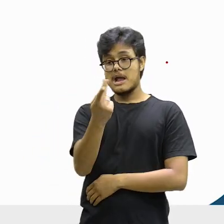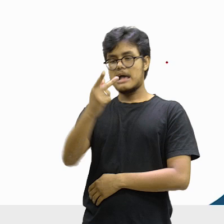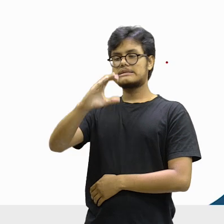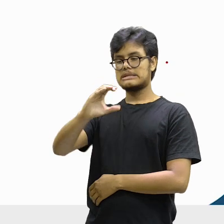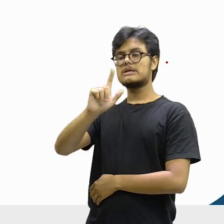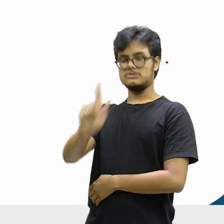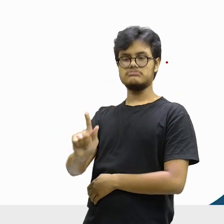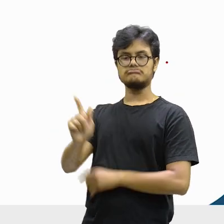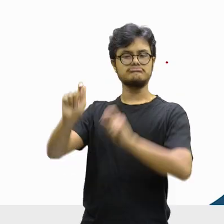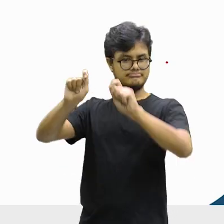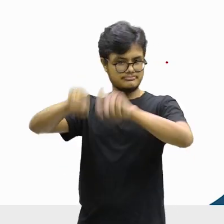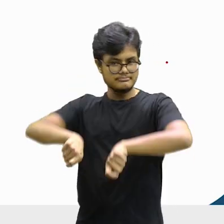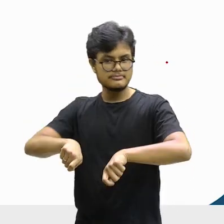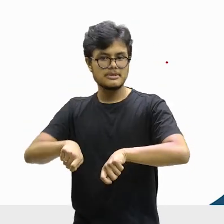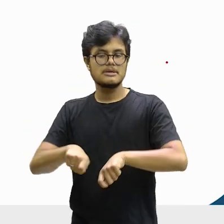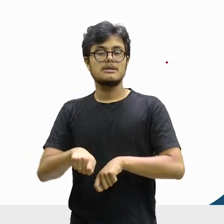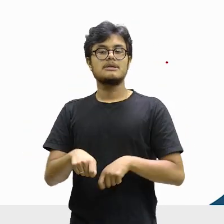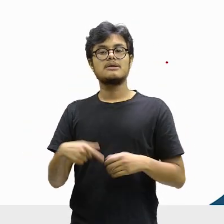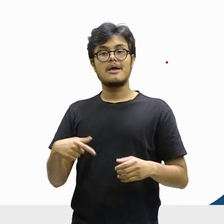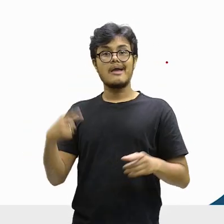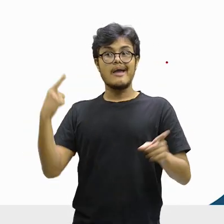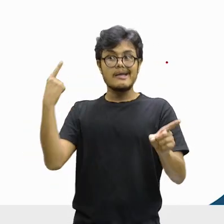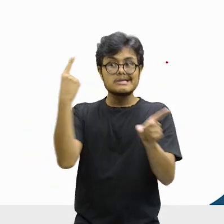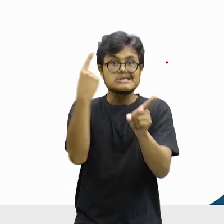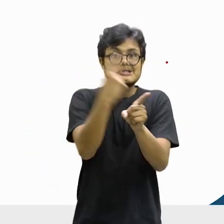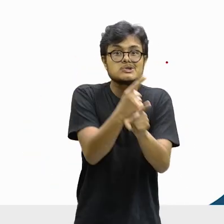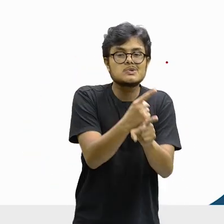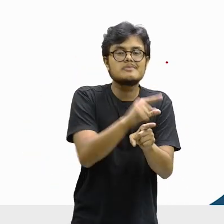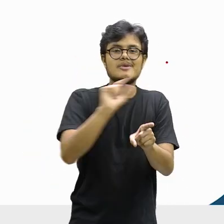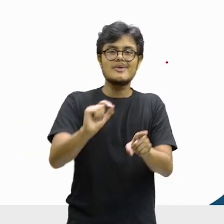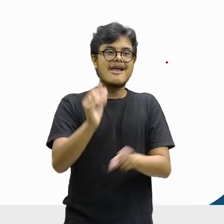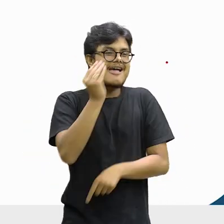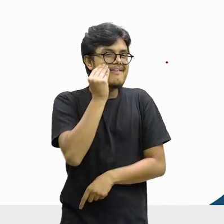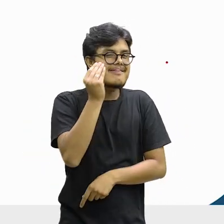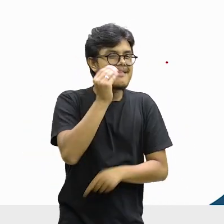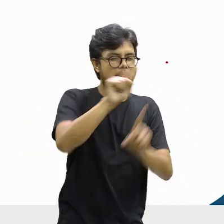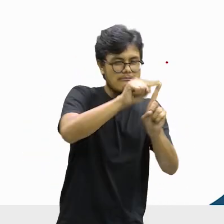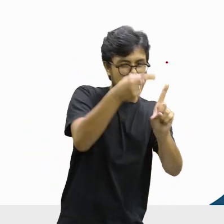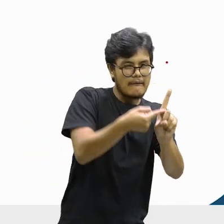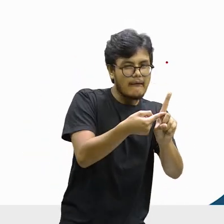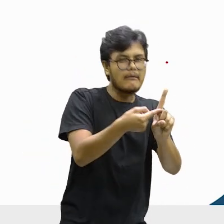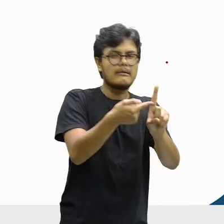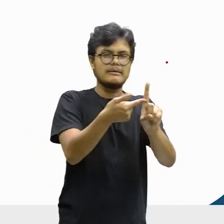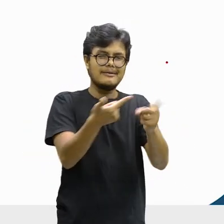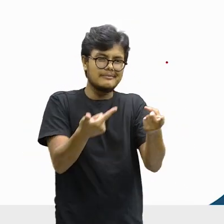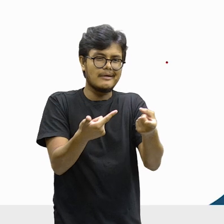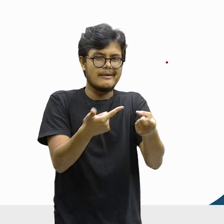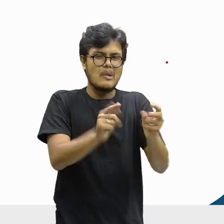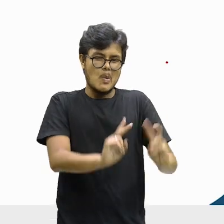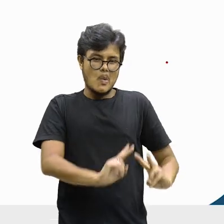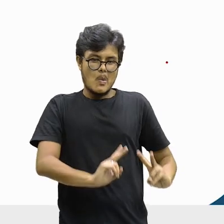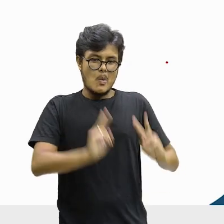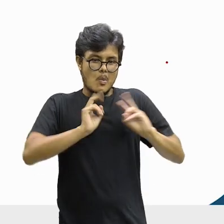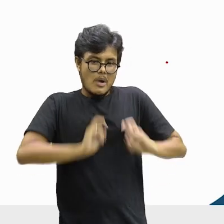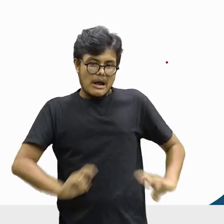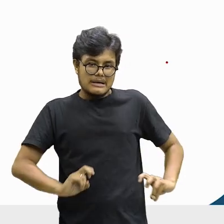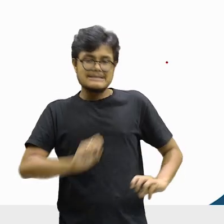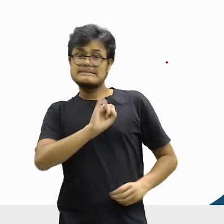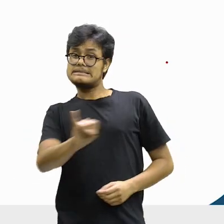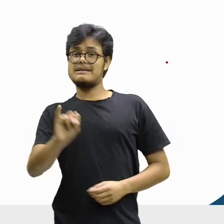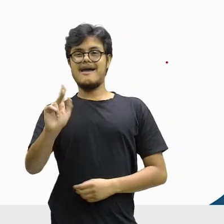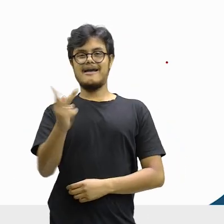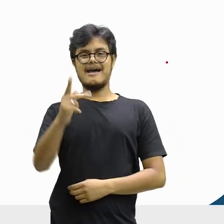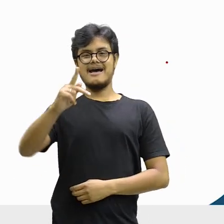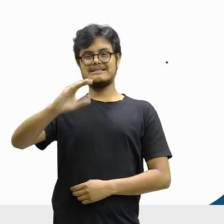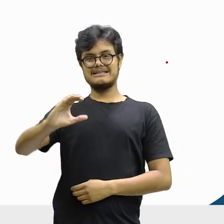é justamente o hormônio que é detectado no teste de gravidez. Né? Se fez o teste de gravidez e deu o HCG, papai,